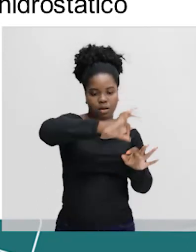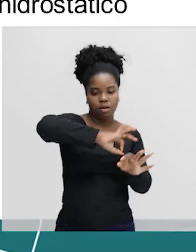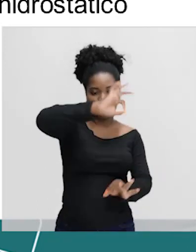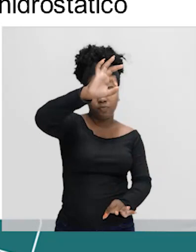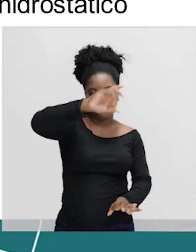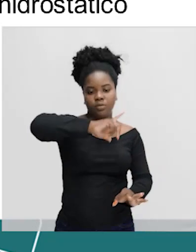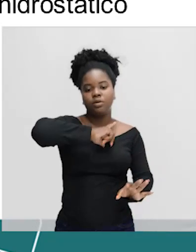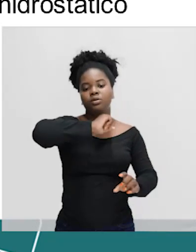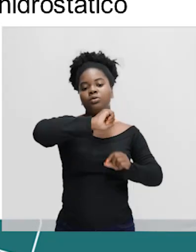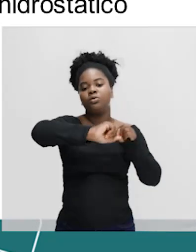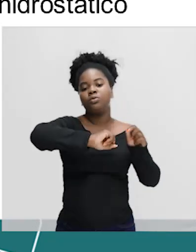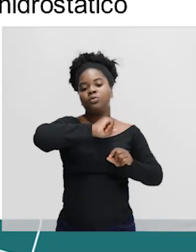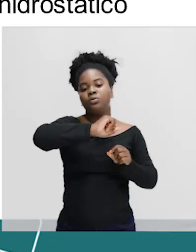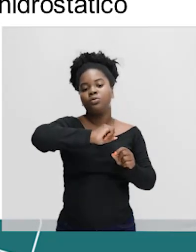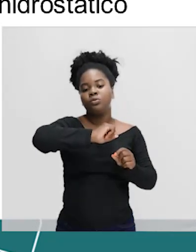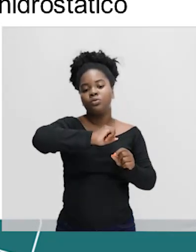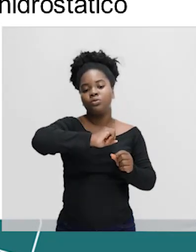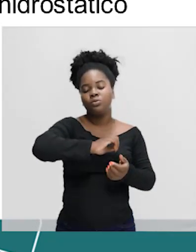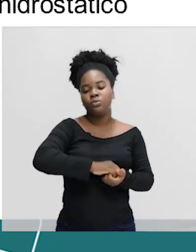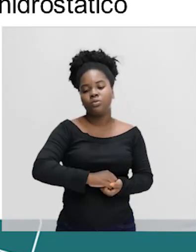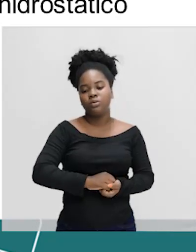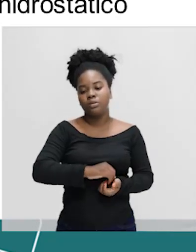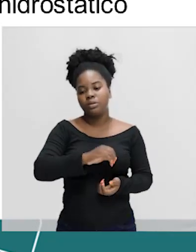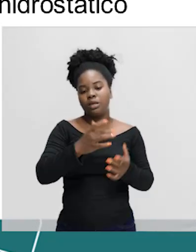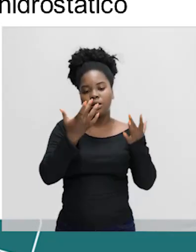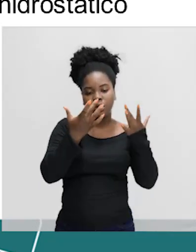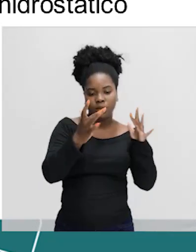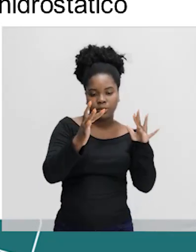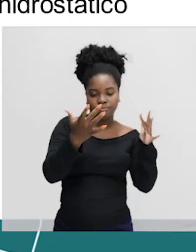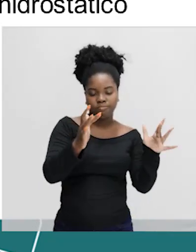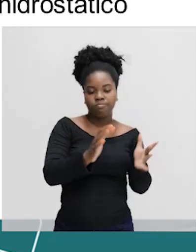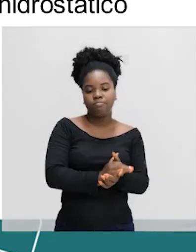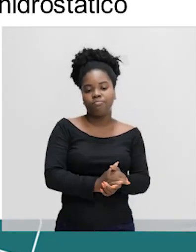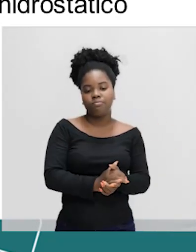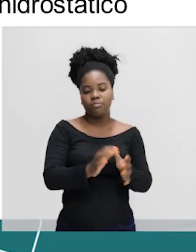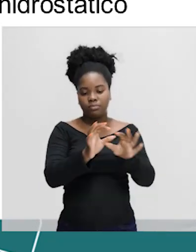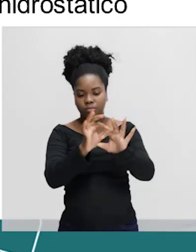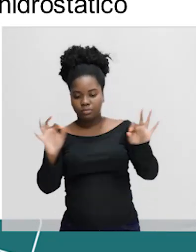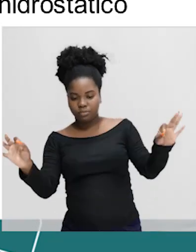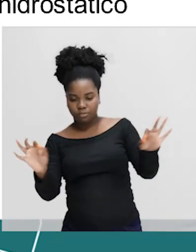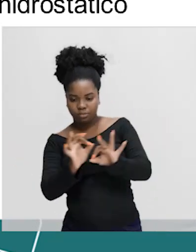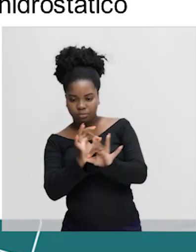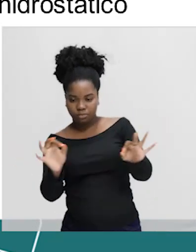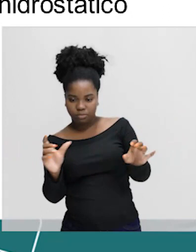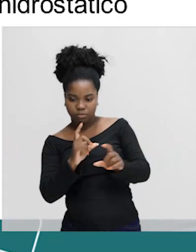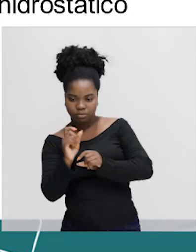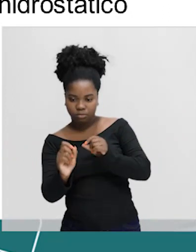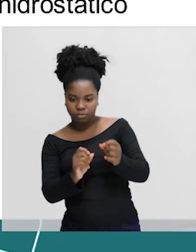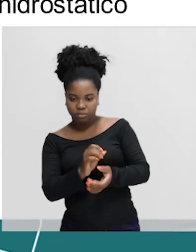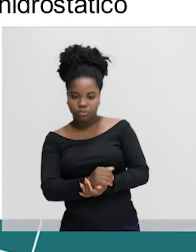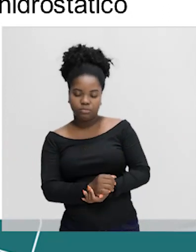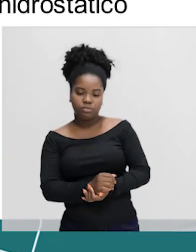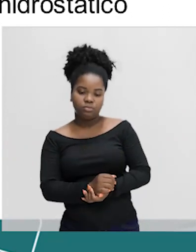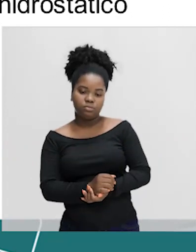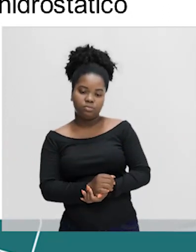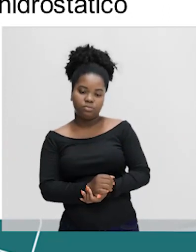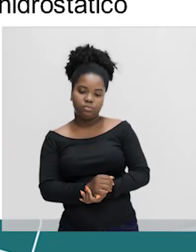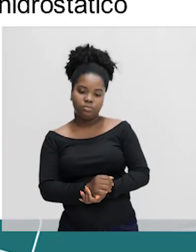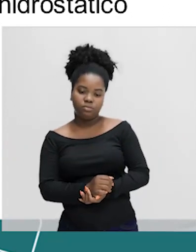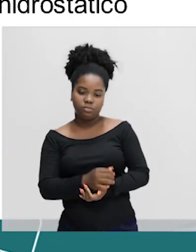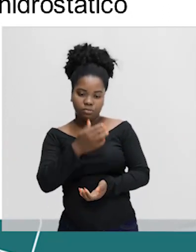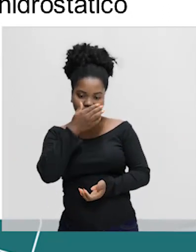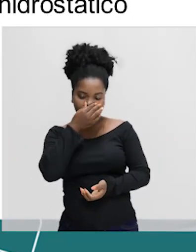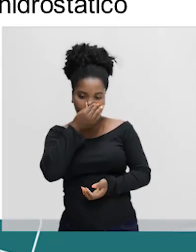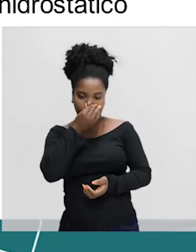a gente consegue observar ali a luminosidade, né? E nós temos aqui na horizontal a escala